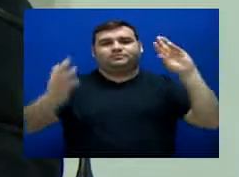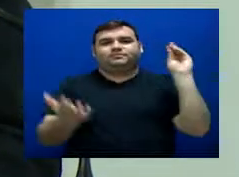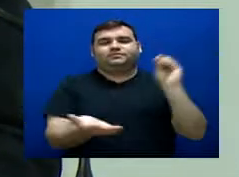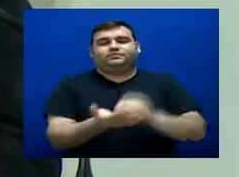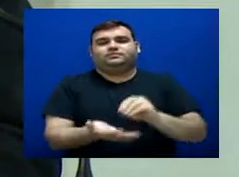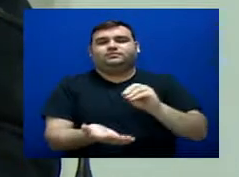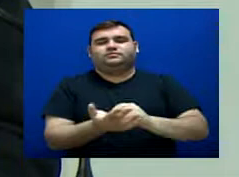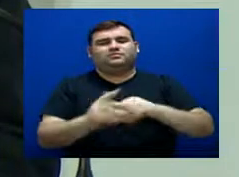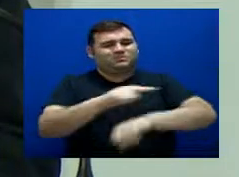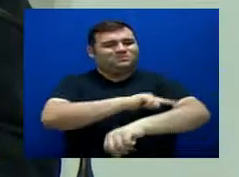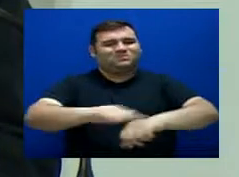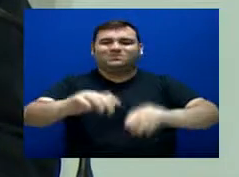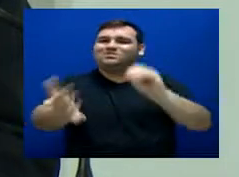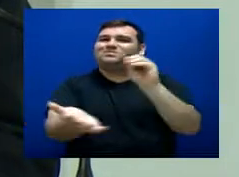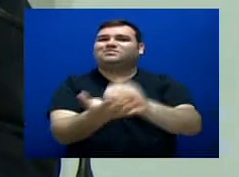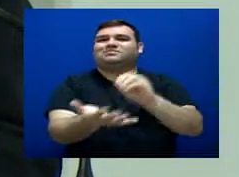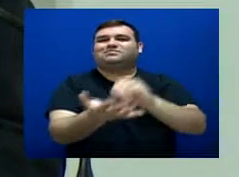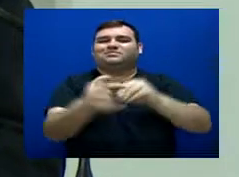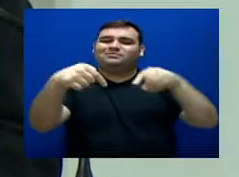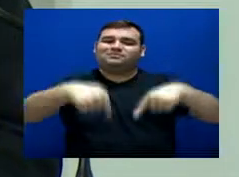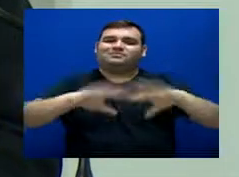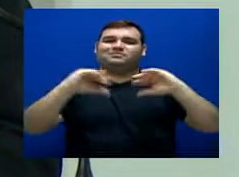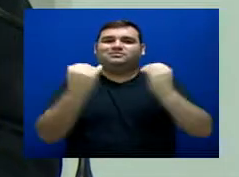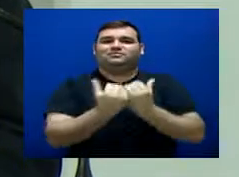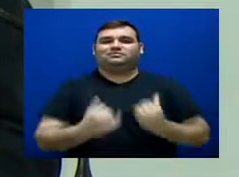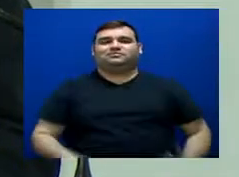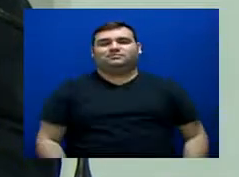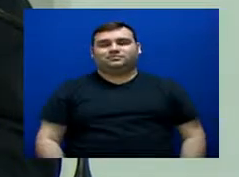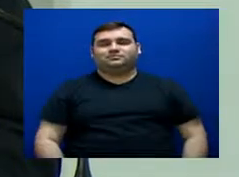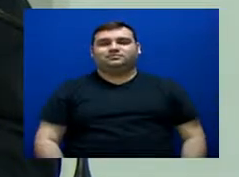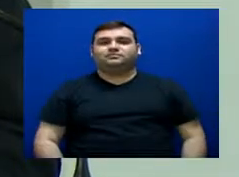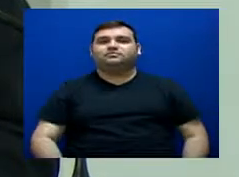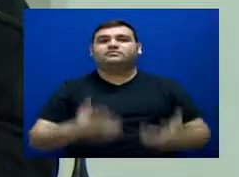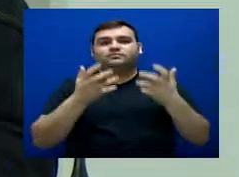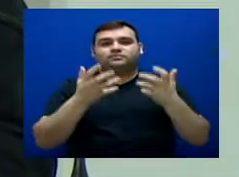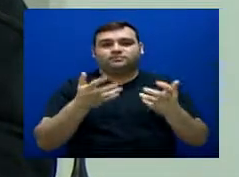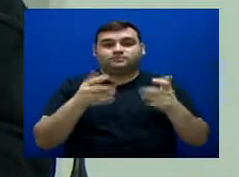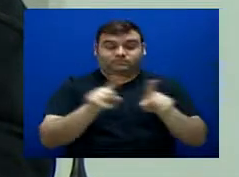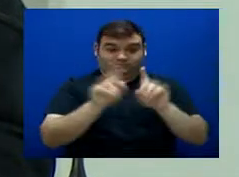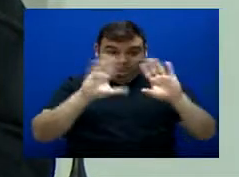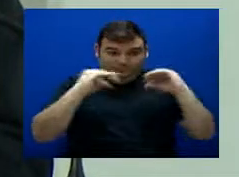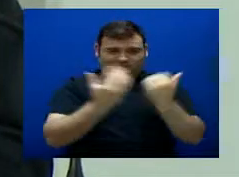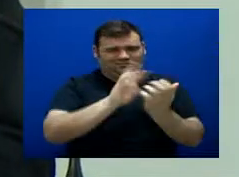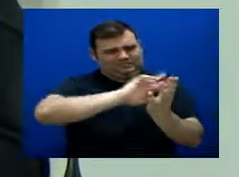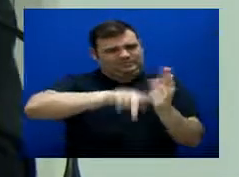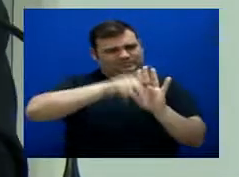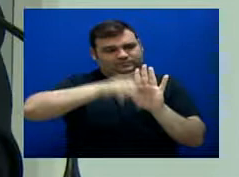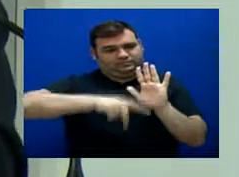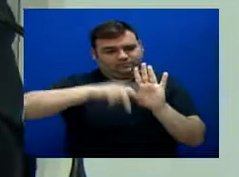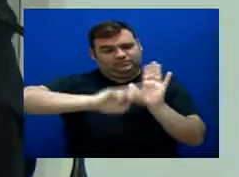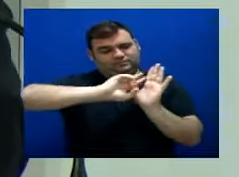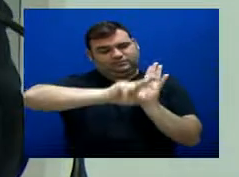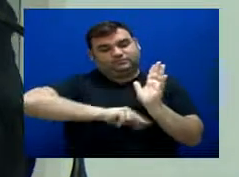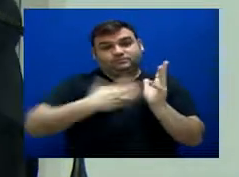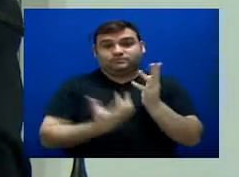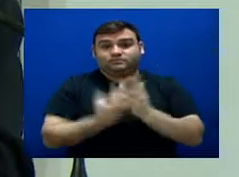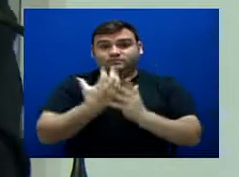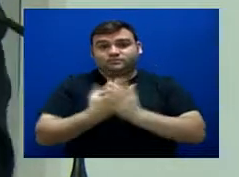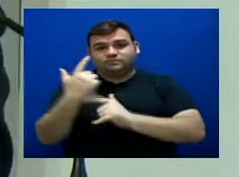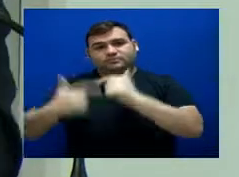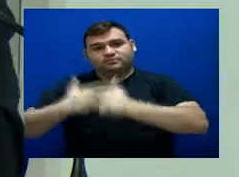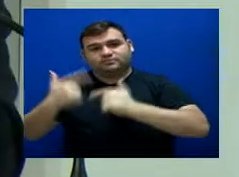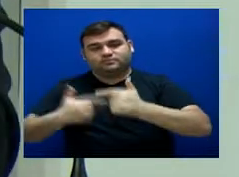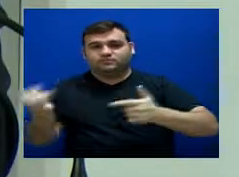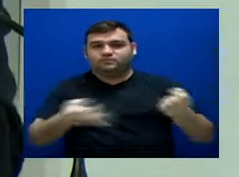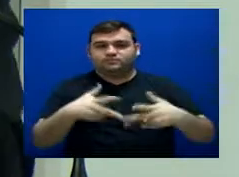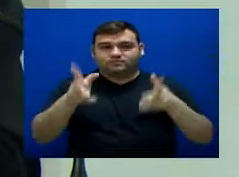respeito do Executivo para com esta casa. E eu espero que esta casa hoje tem vários projetos, inclusive criação de cargo, não